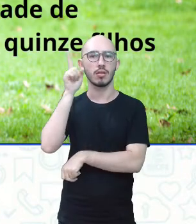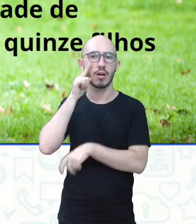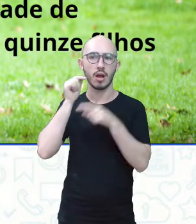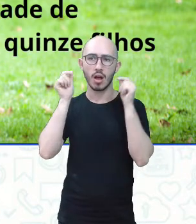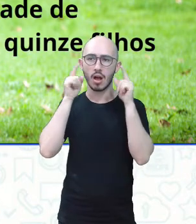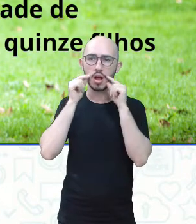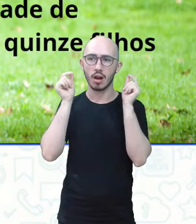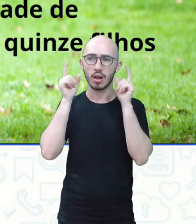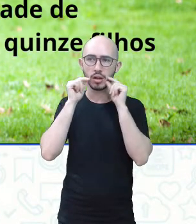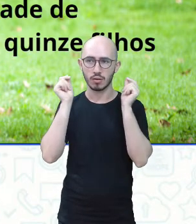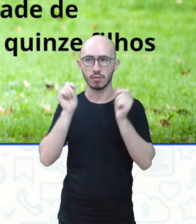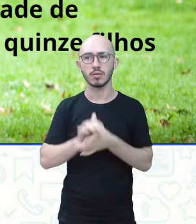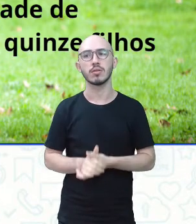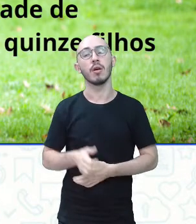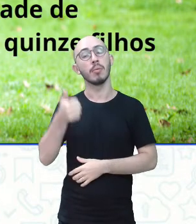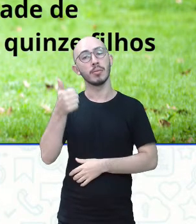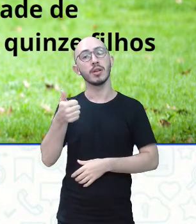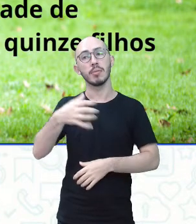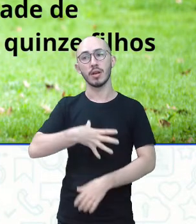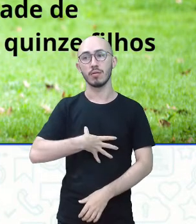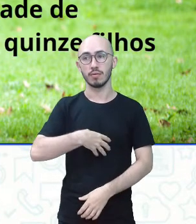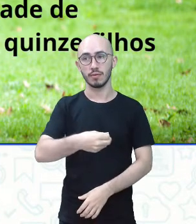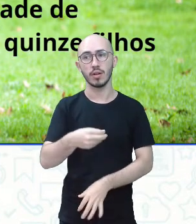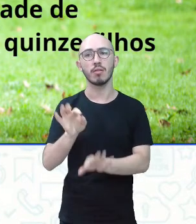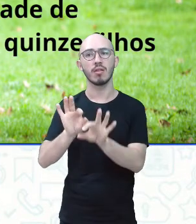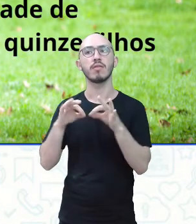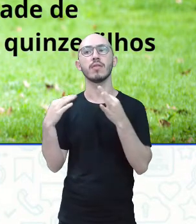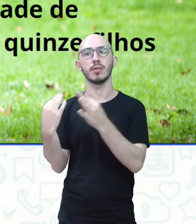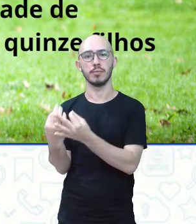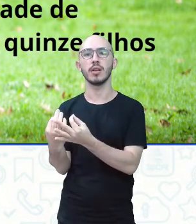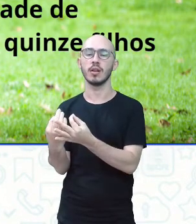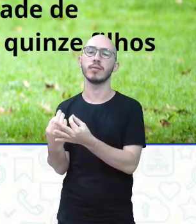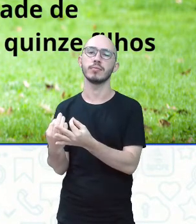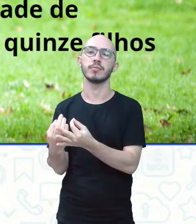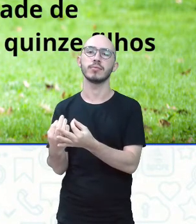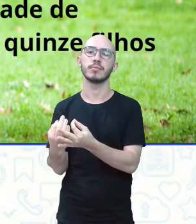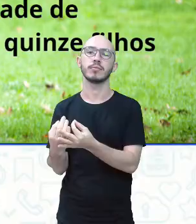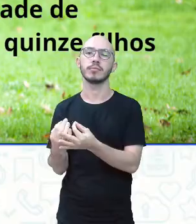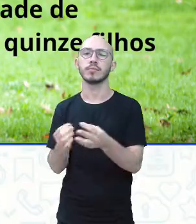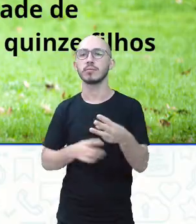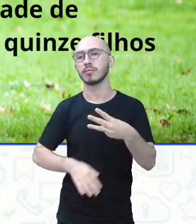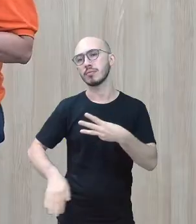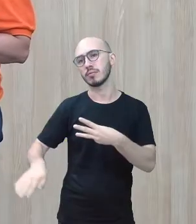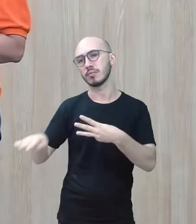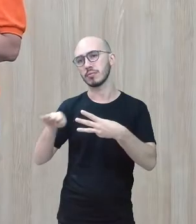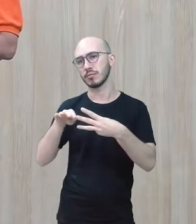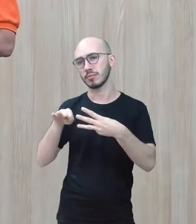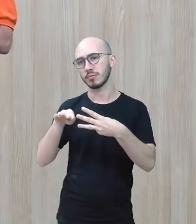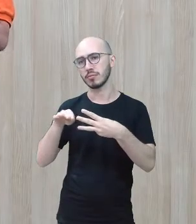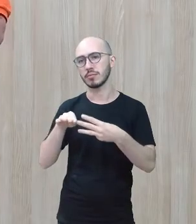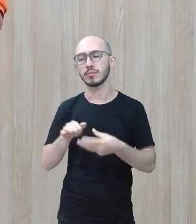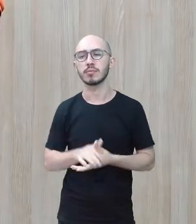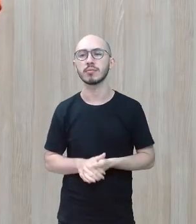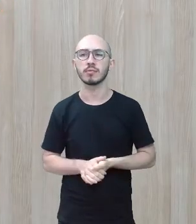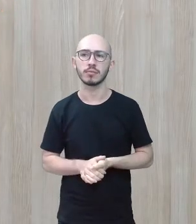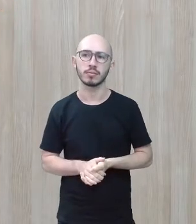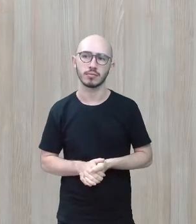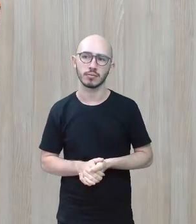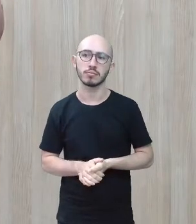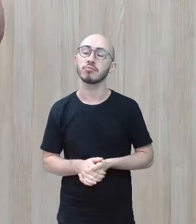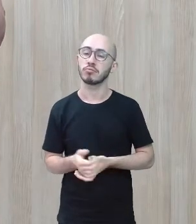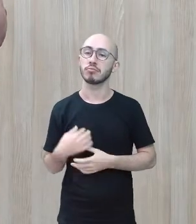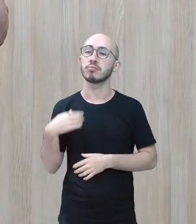família de classe média. E aí vocês percebem aí que ele nasceu,